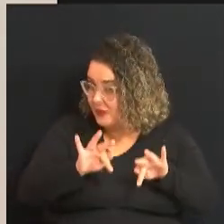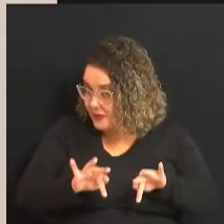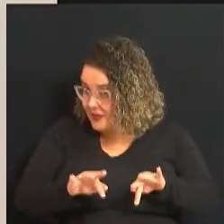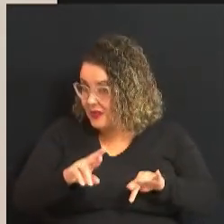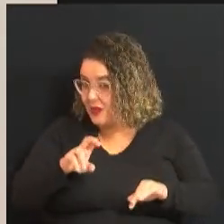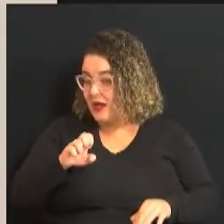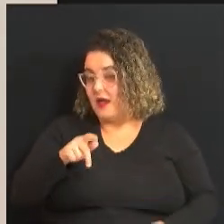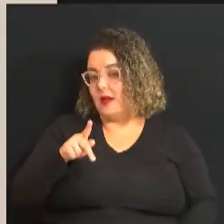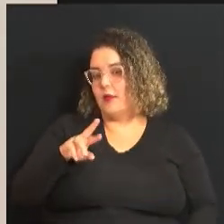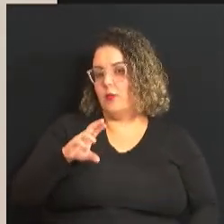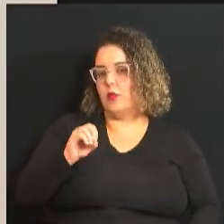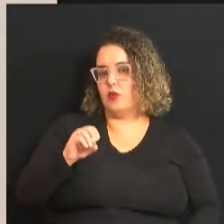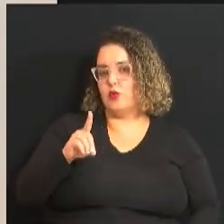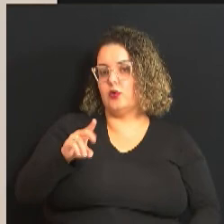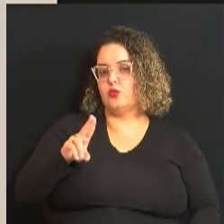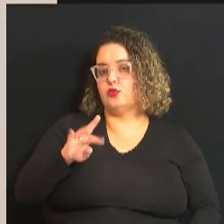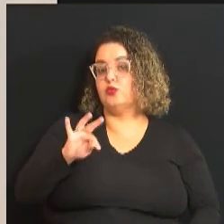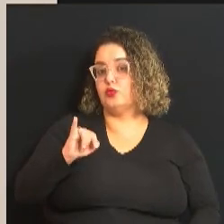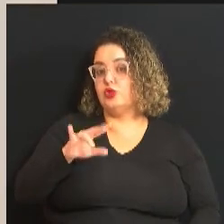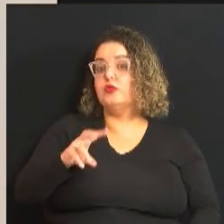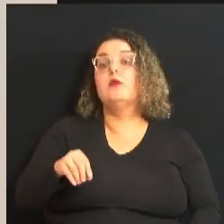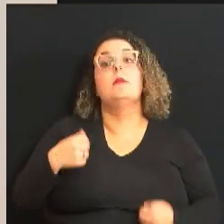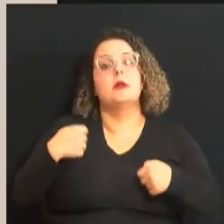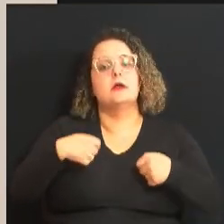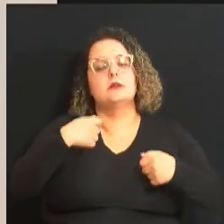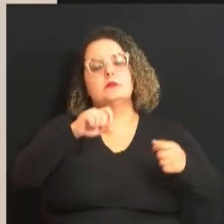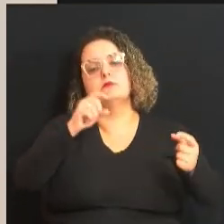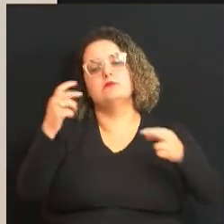mulher, às vezes a gente precisa avaliar isso. Mas